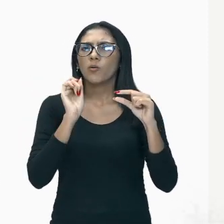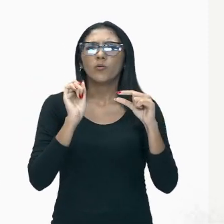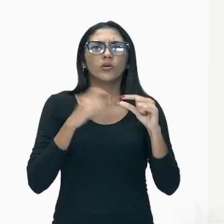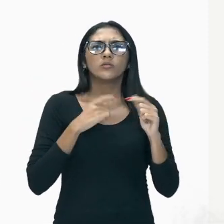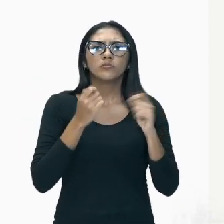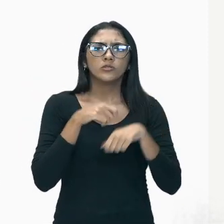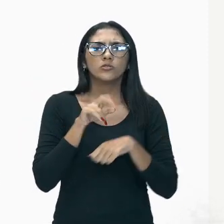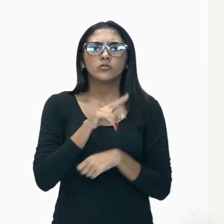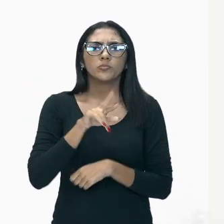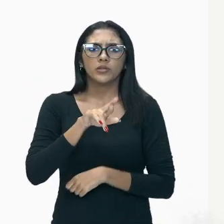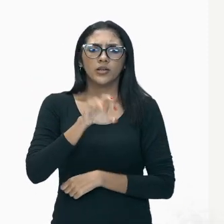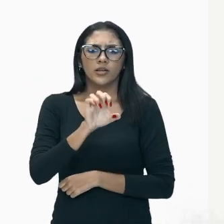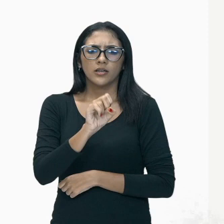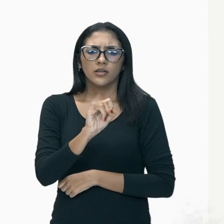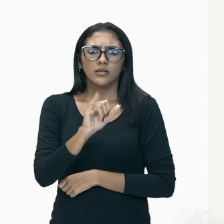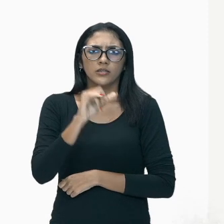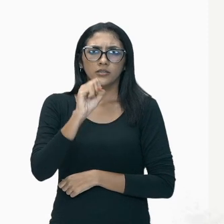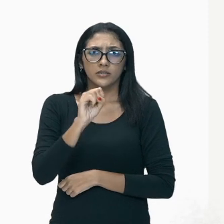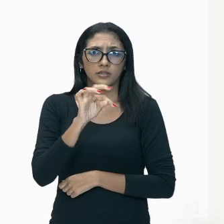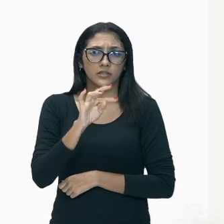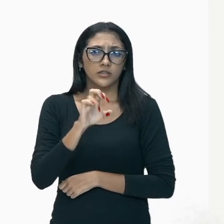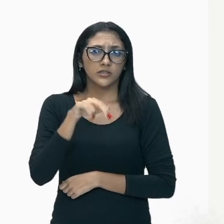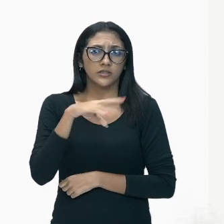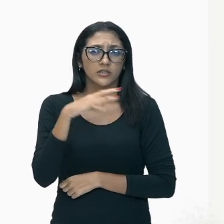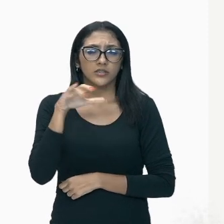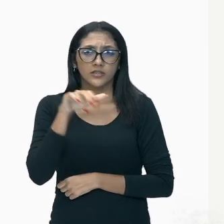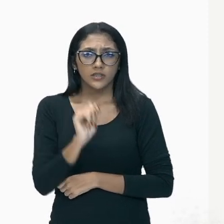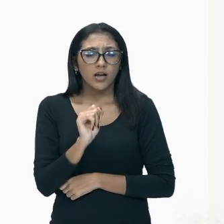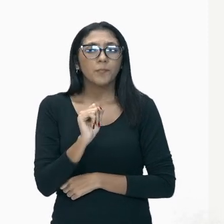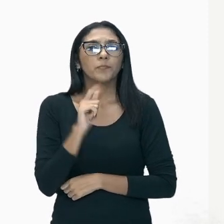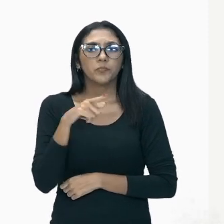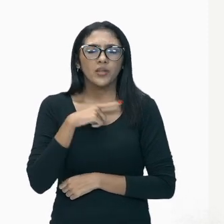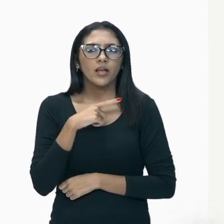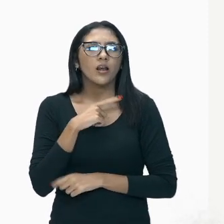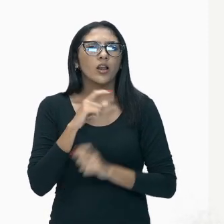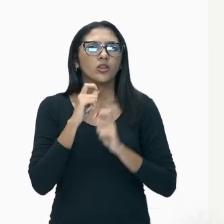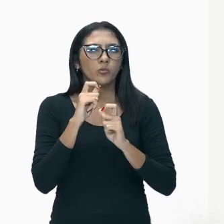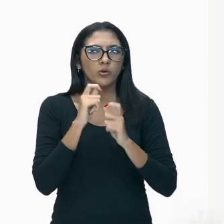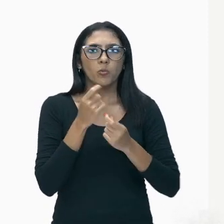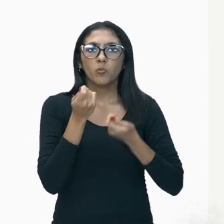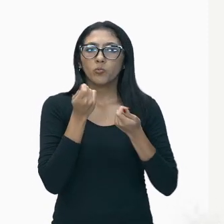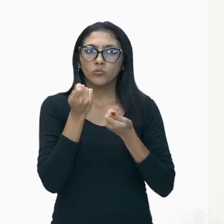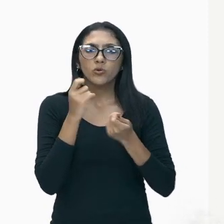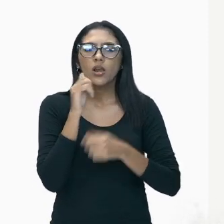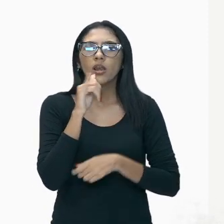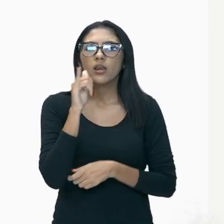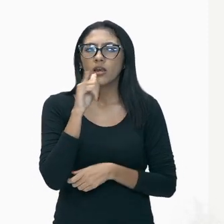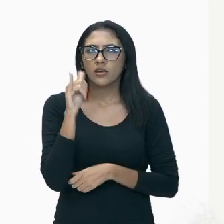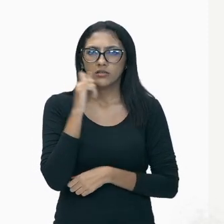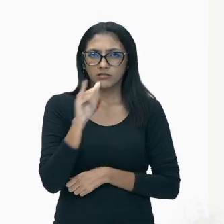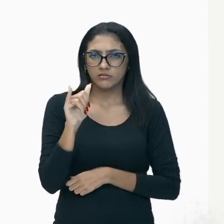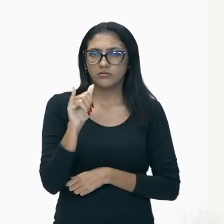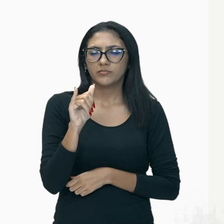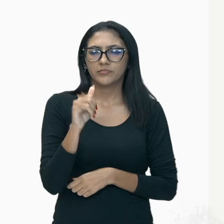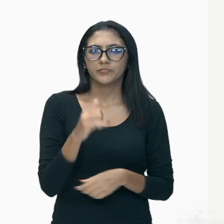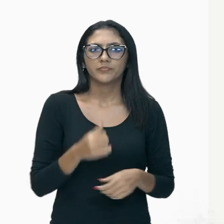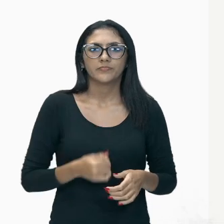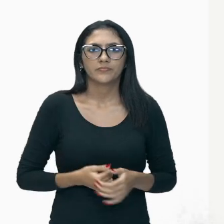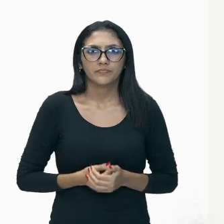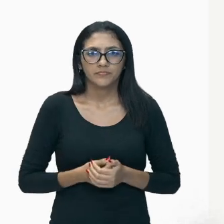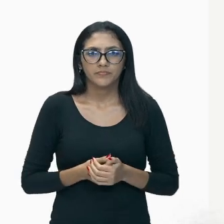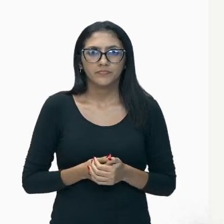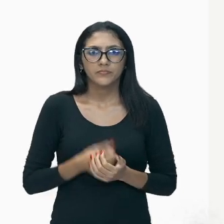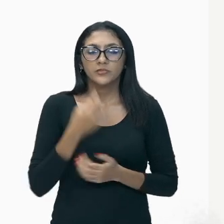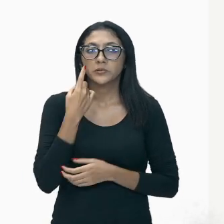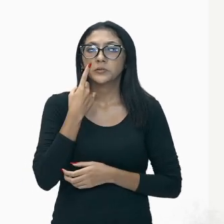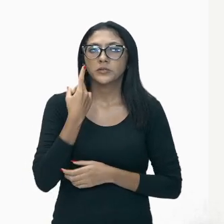Ela quer se opor à passagem de corrente elétrica. Aí eu fiz um zoom